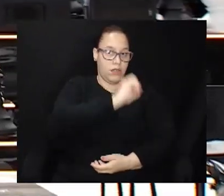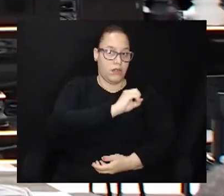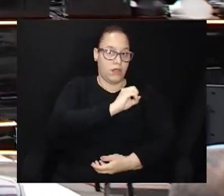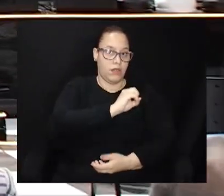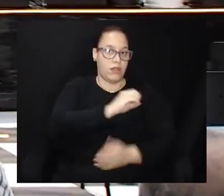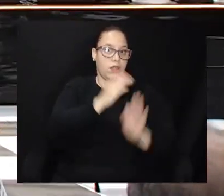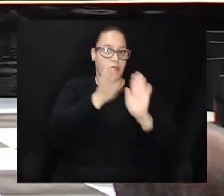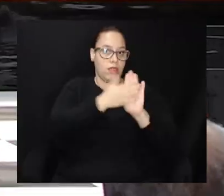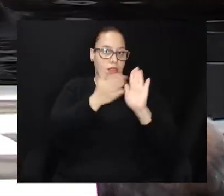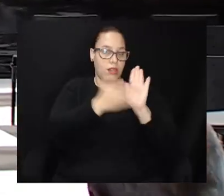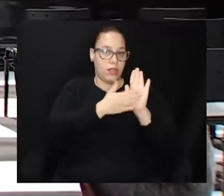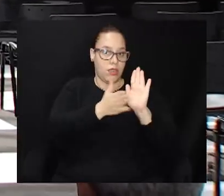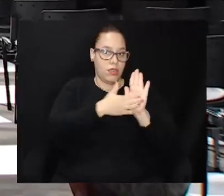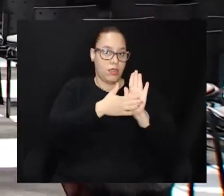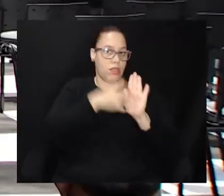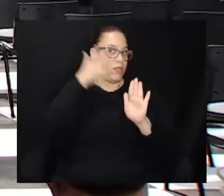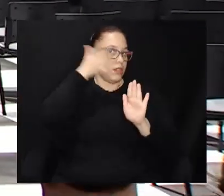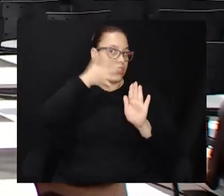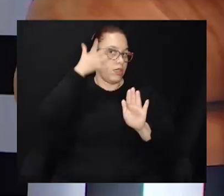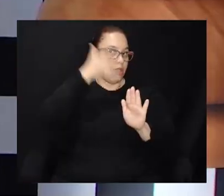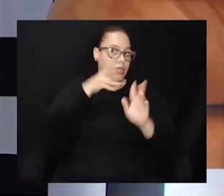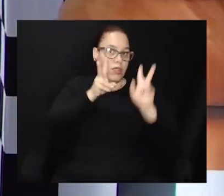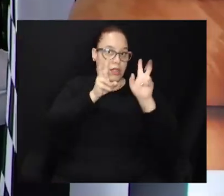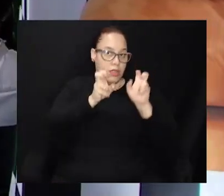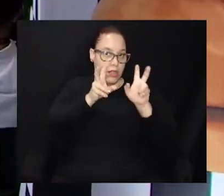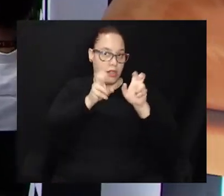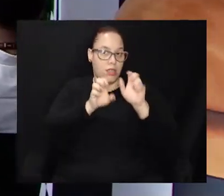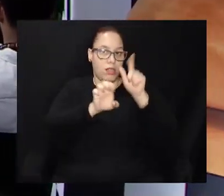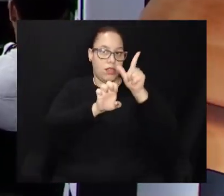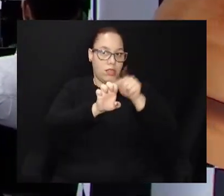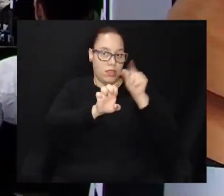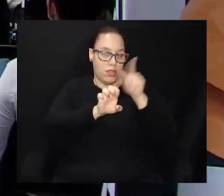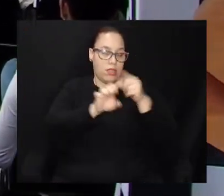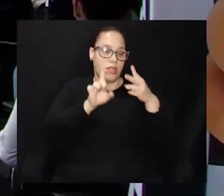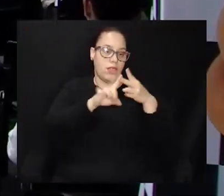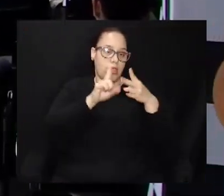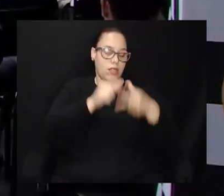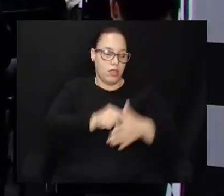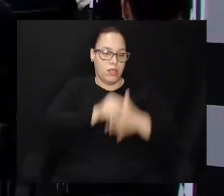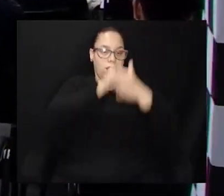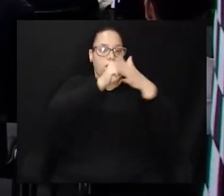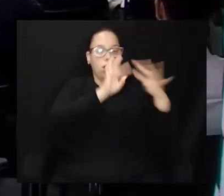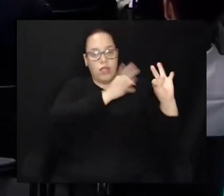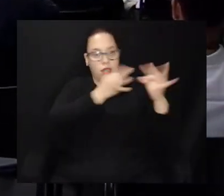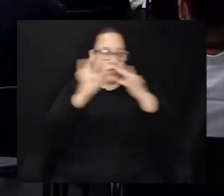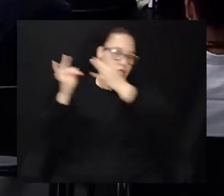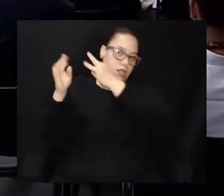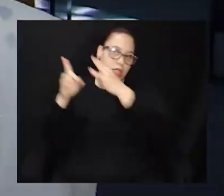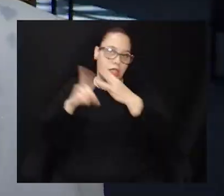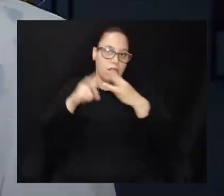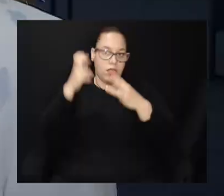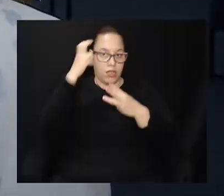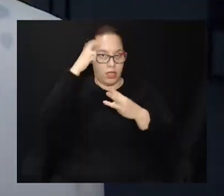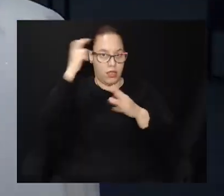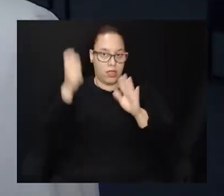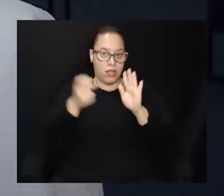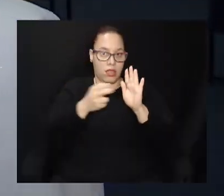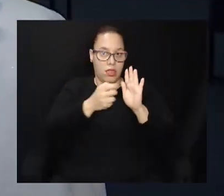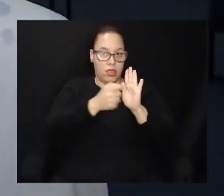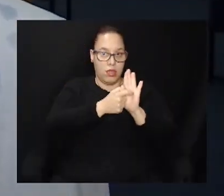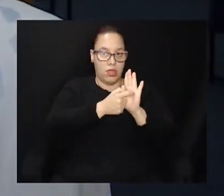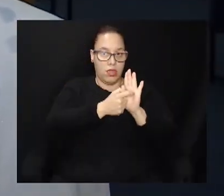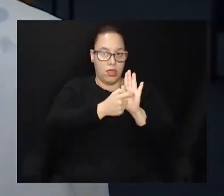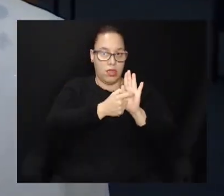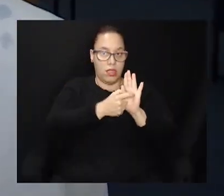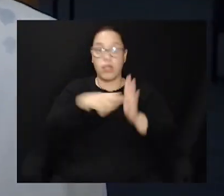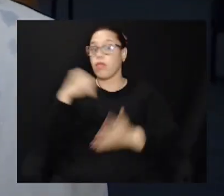com palestras abordando temas como empreendedorismo, liderança, tecnologia e inteligência artificial. É importante a